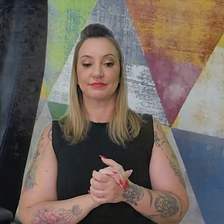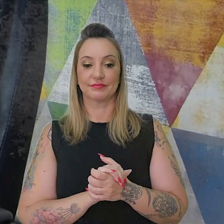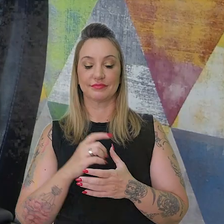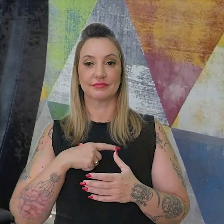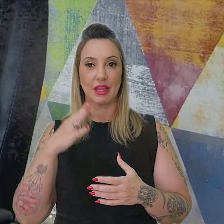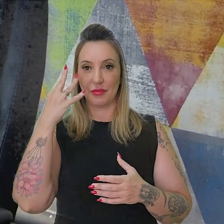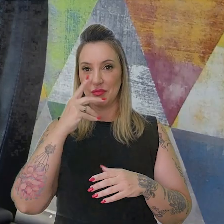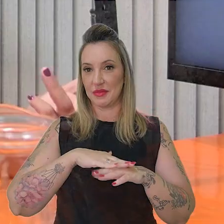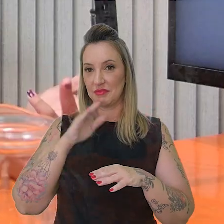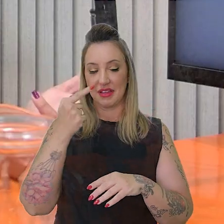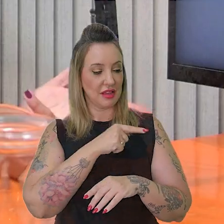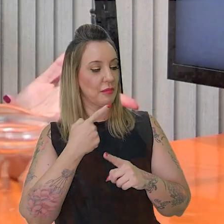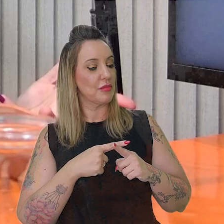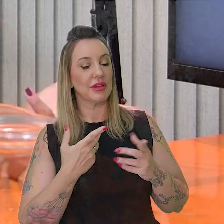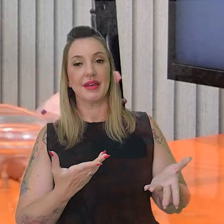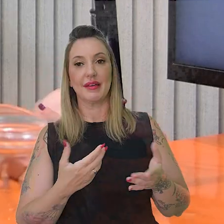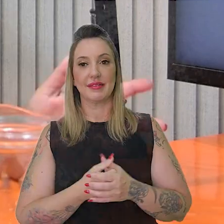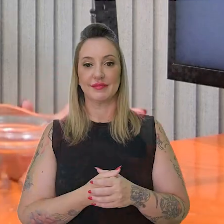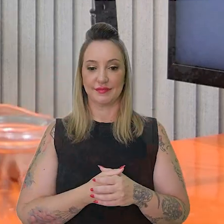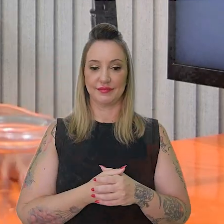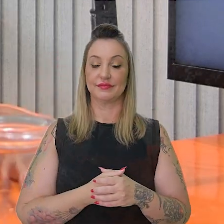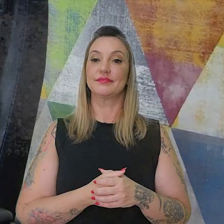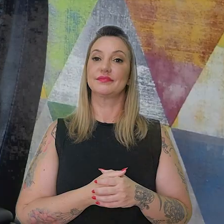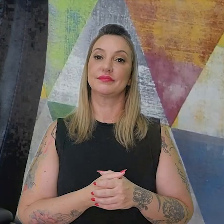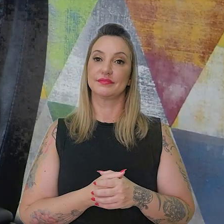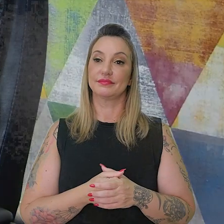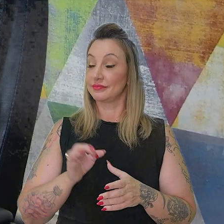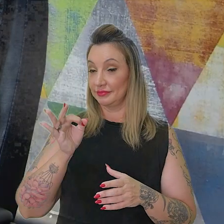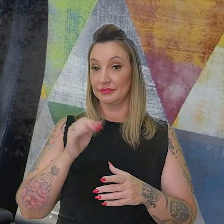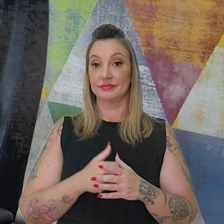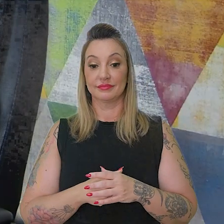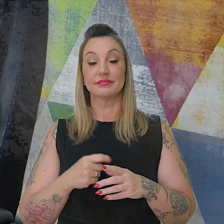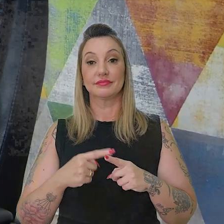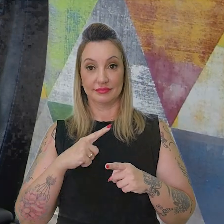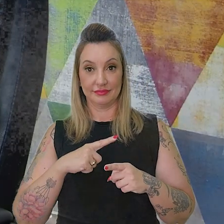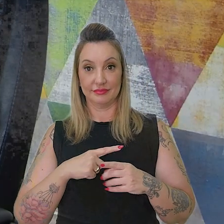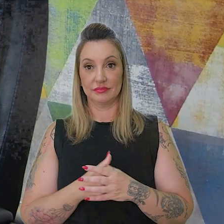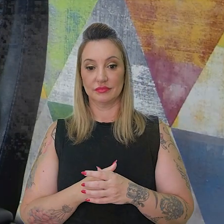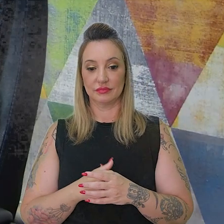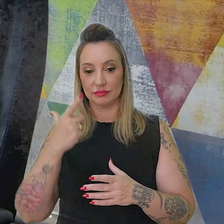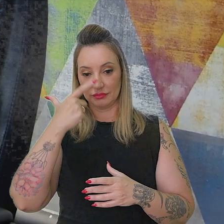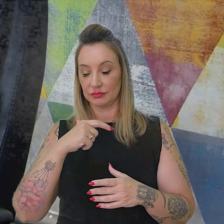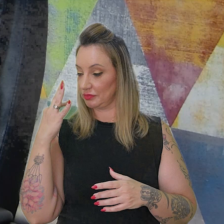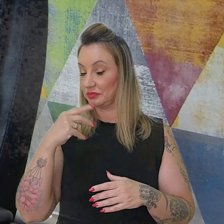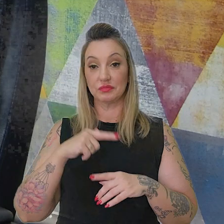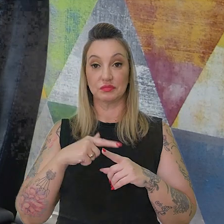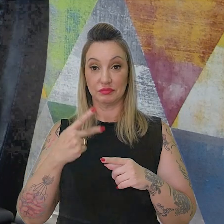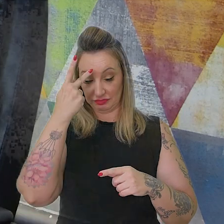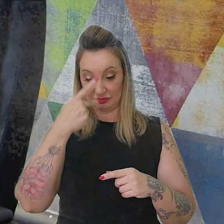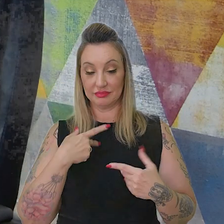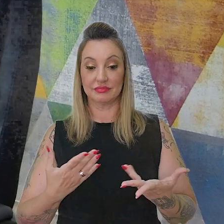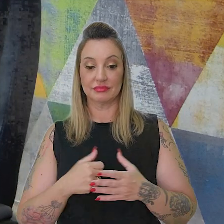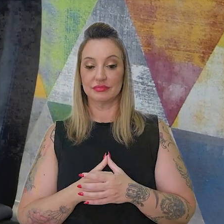é eu tenho que ficar mais bonita que você por ai Total É mesmo né ainda tem isso não a gente tem que ficar bonita pra